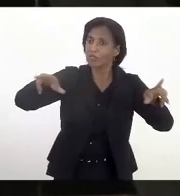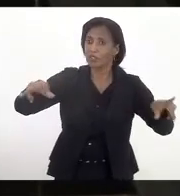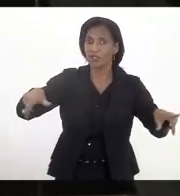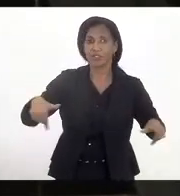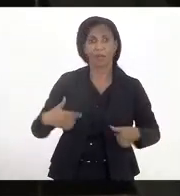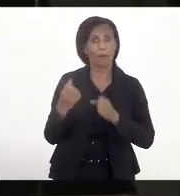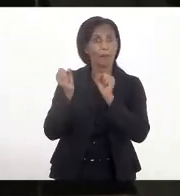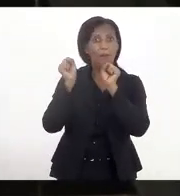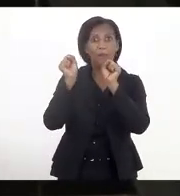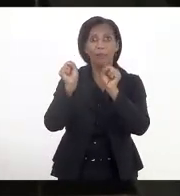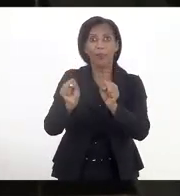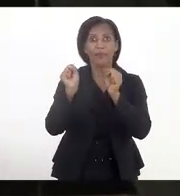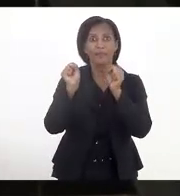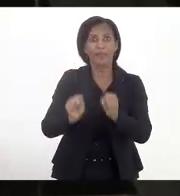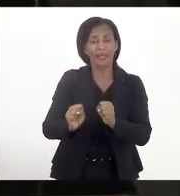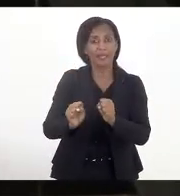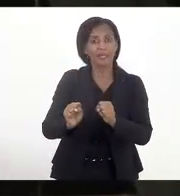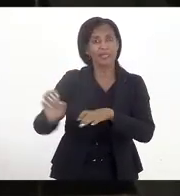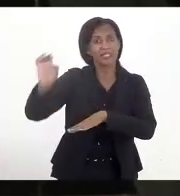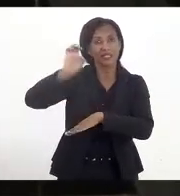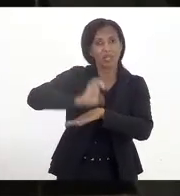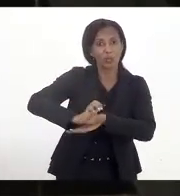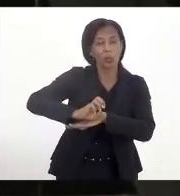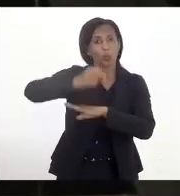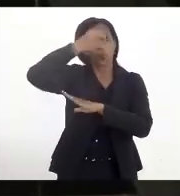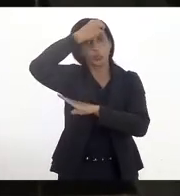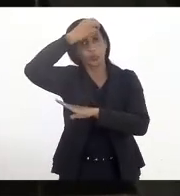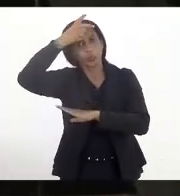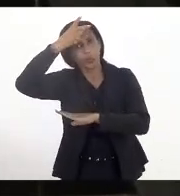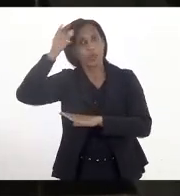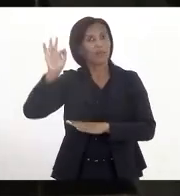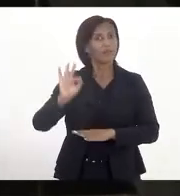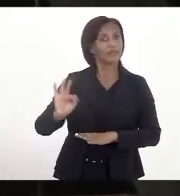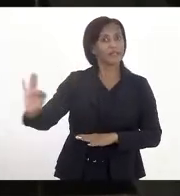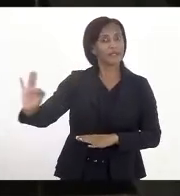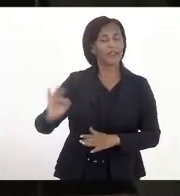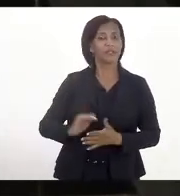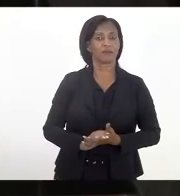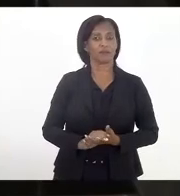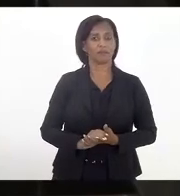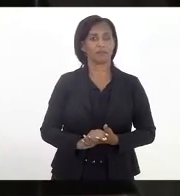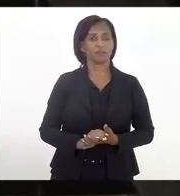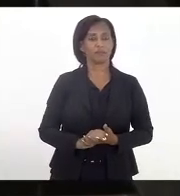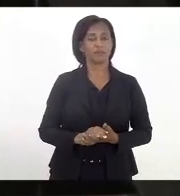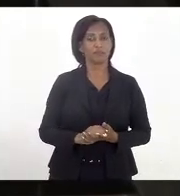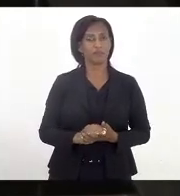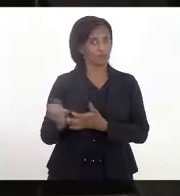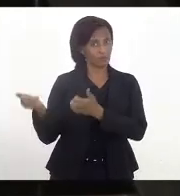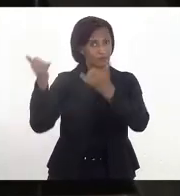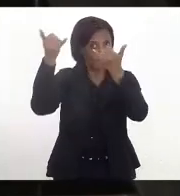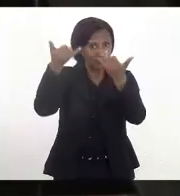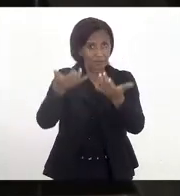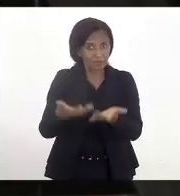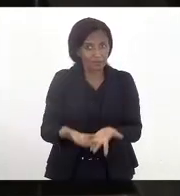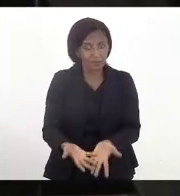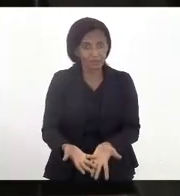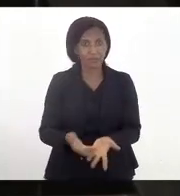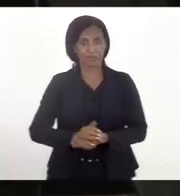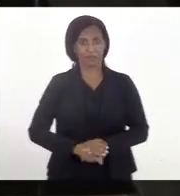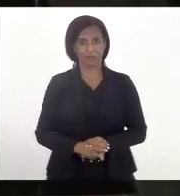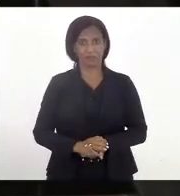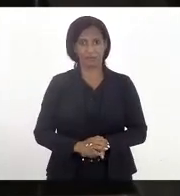poderes Estadual Municipal e Federal o dito isso nós